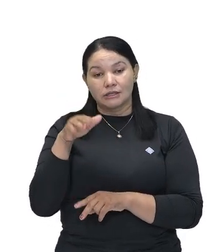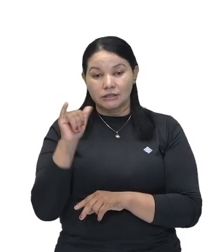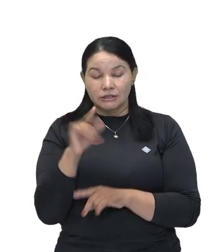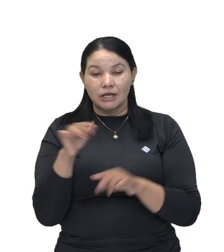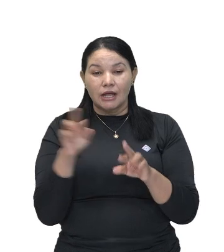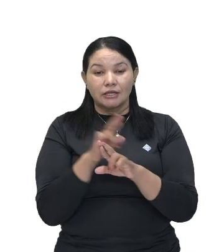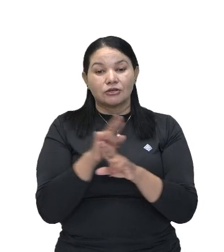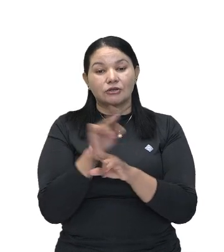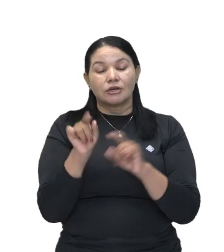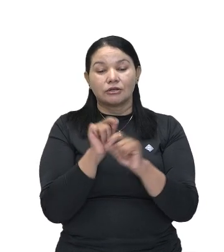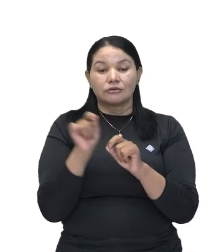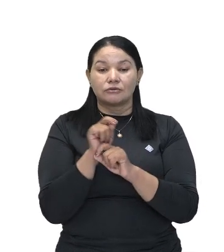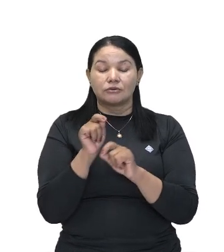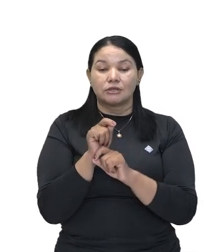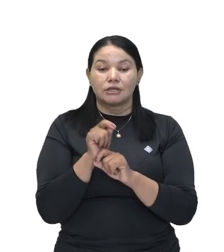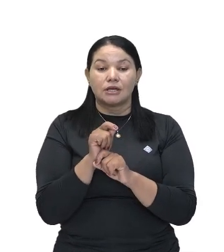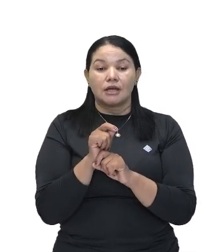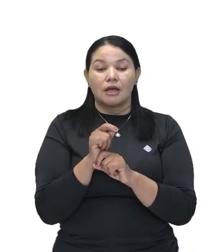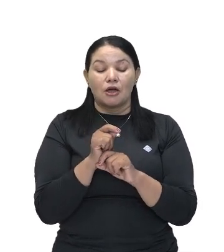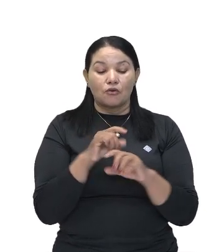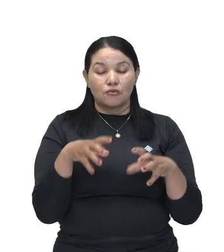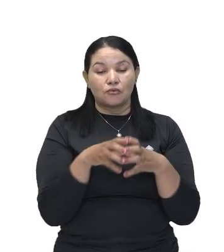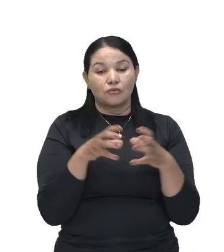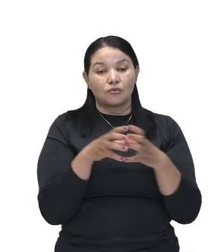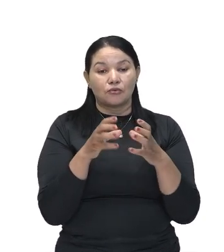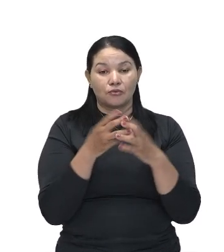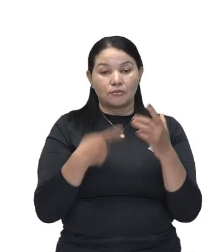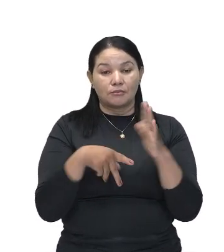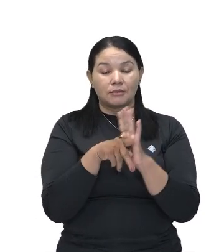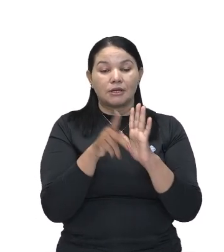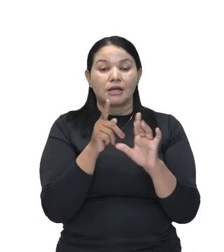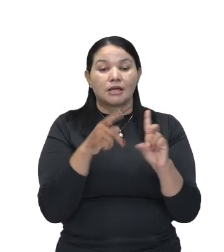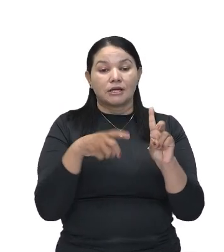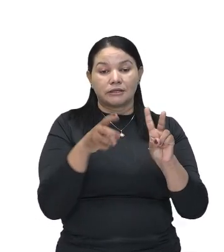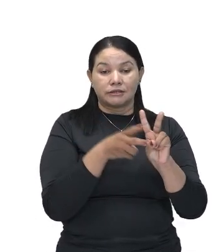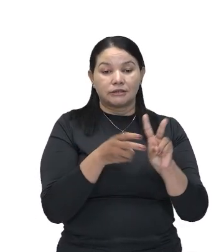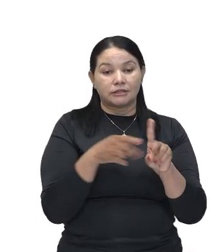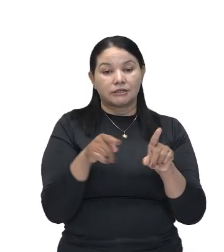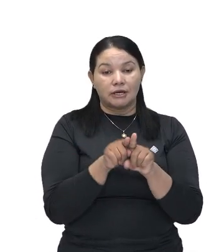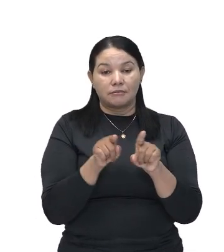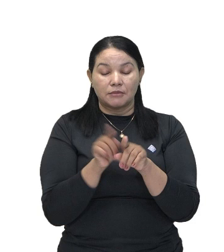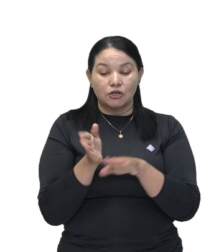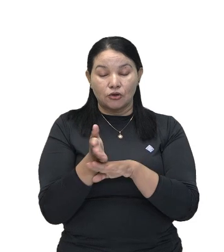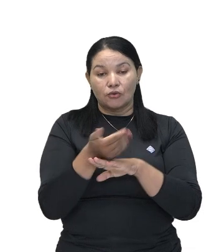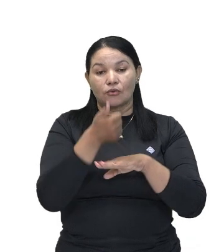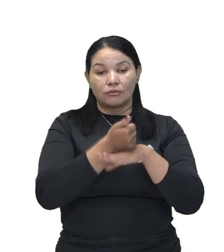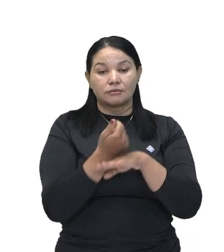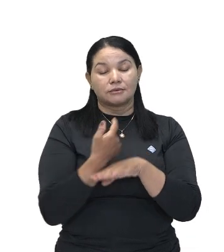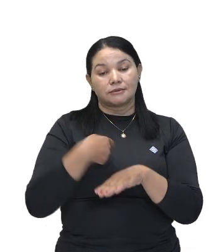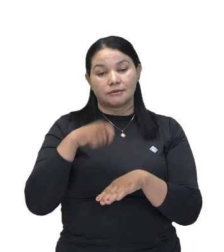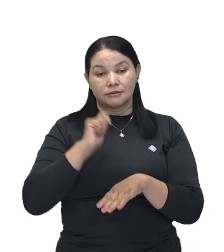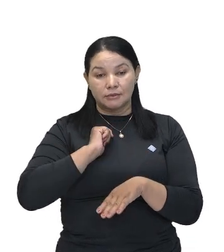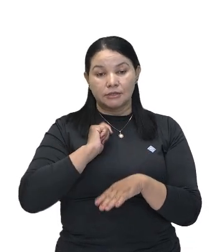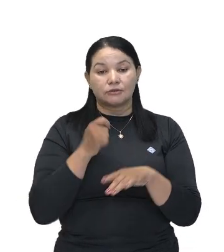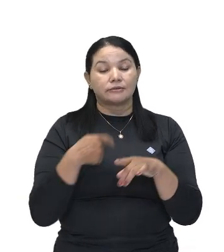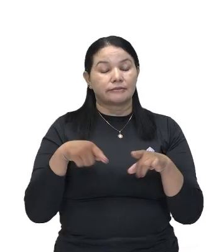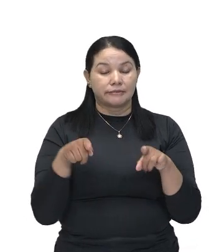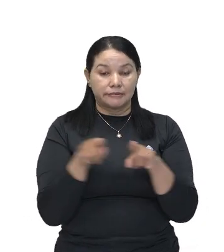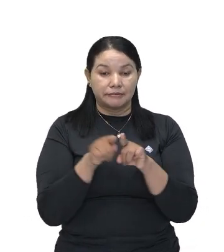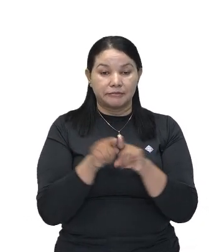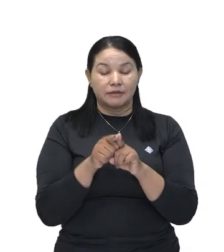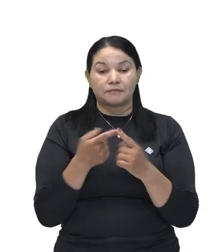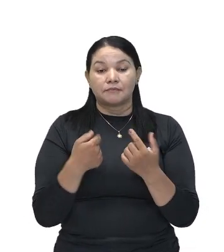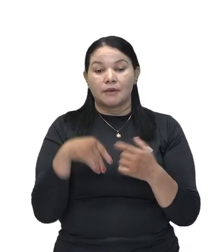à questão dos tupis guaranis, e pela colonização espanhola. Então, como destaque,